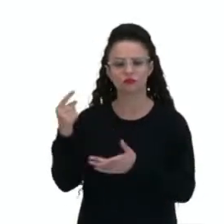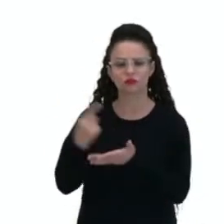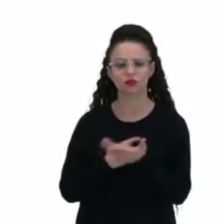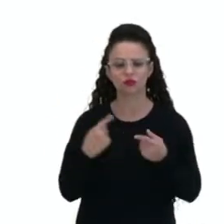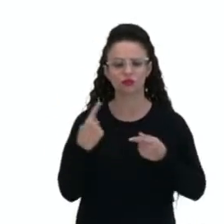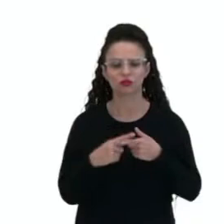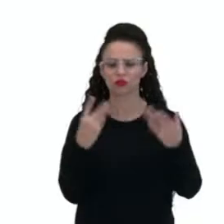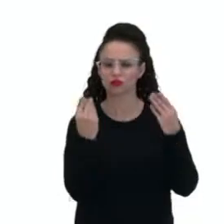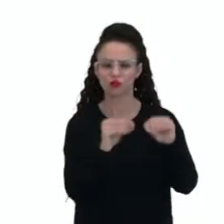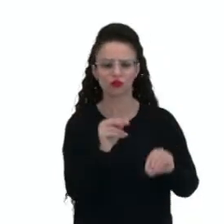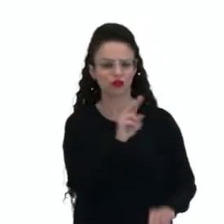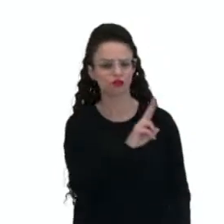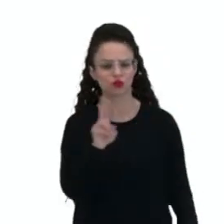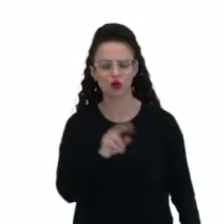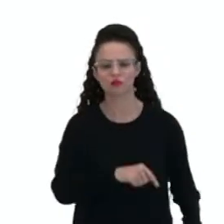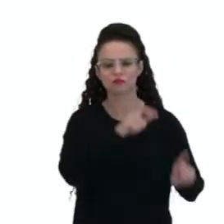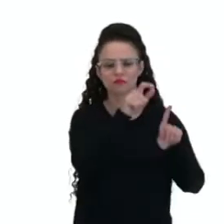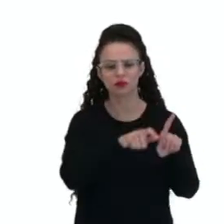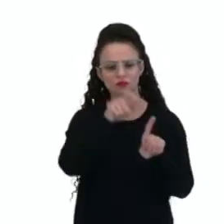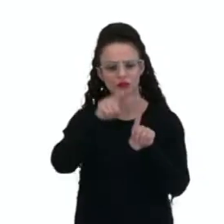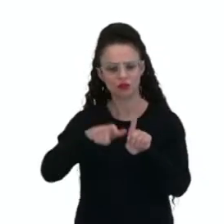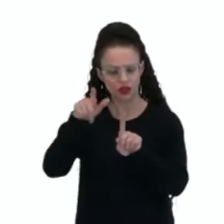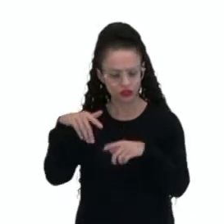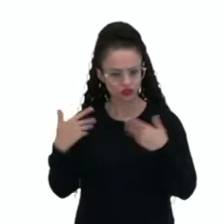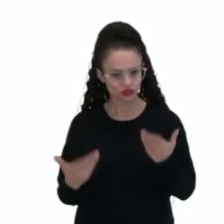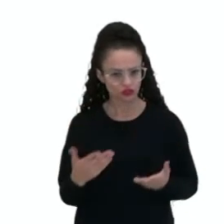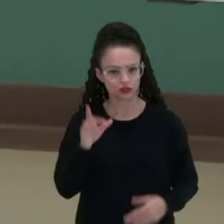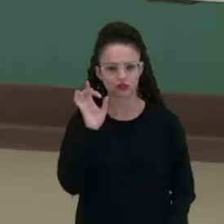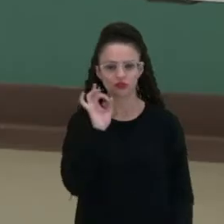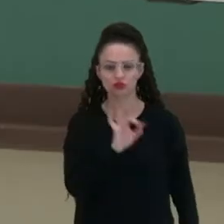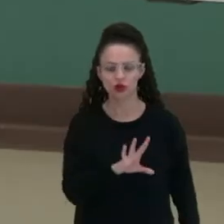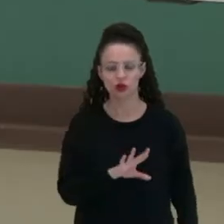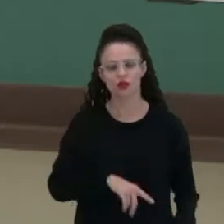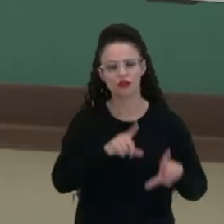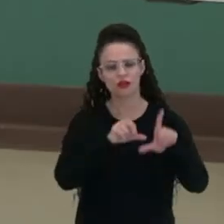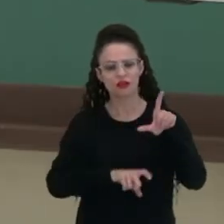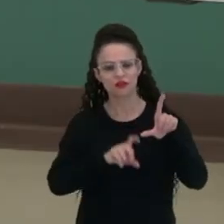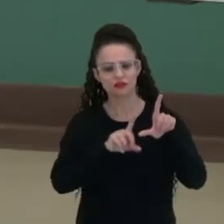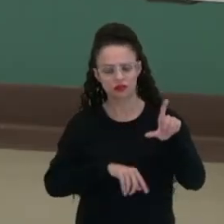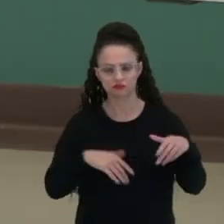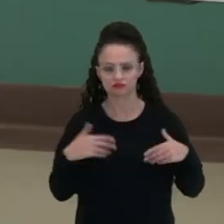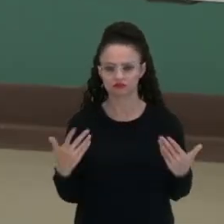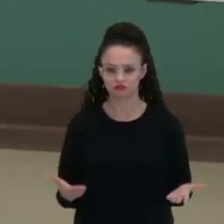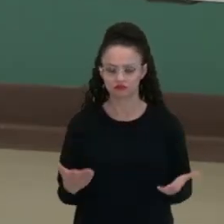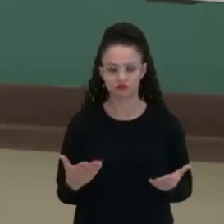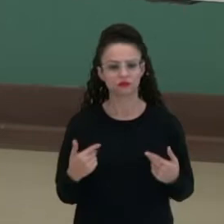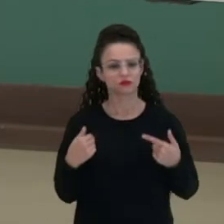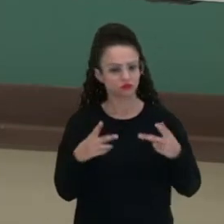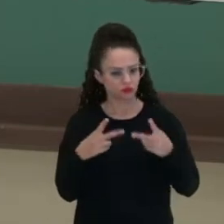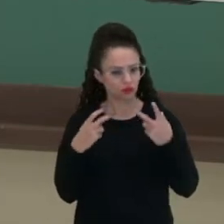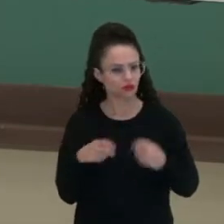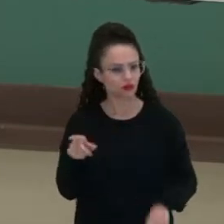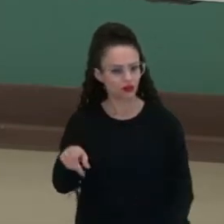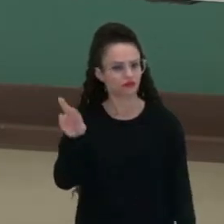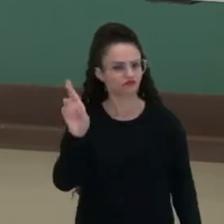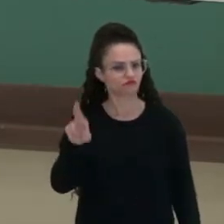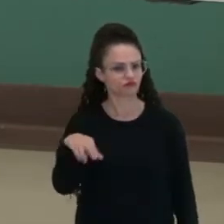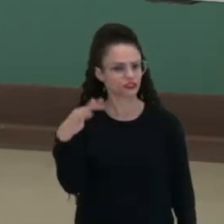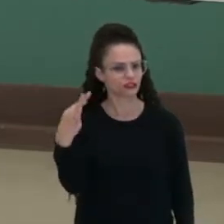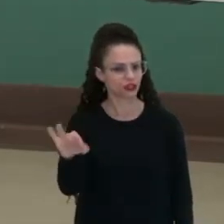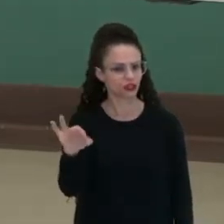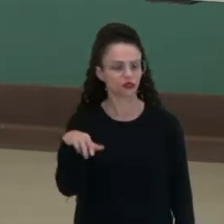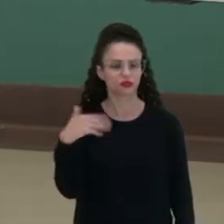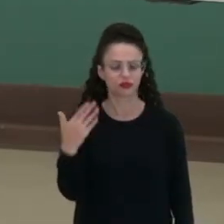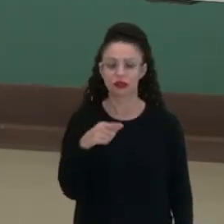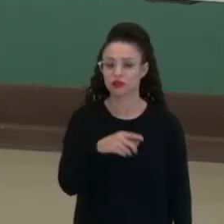punha o nome dos personagens, e sim apenas as iniciais. Percebi que ele tinha razão.